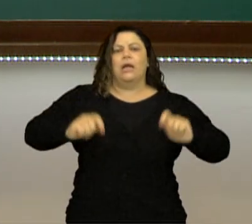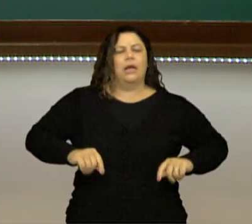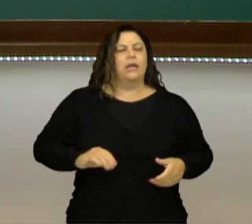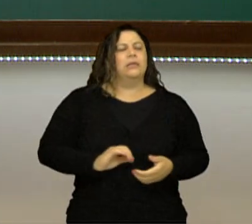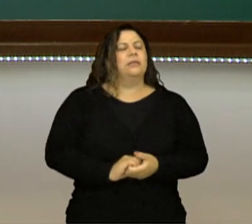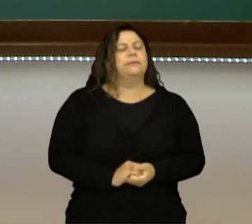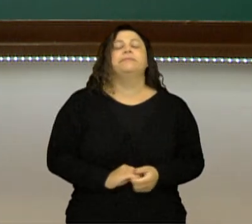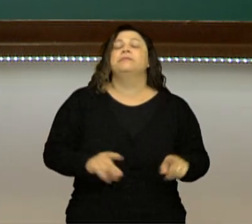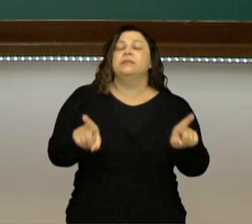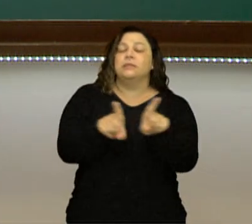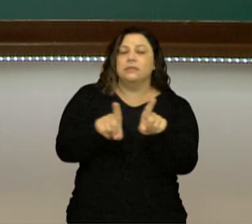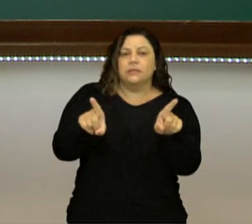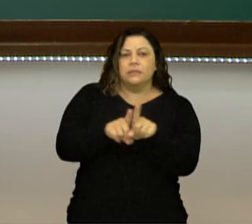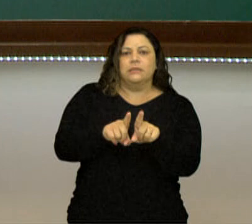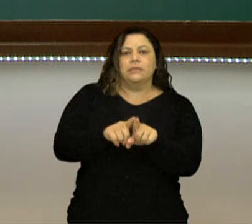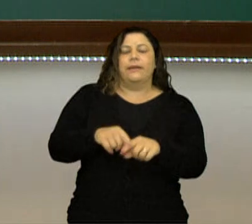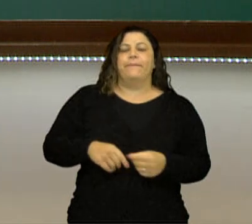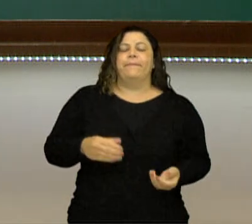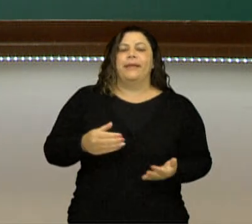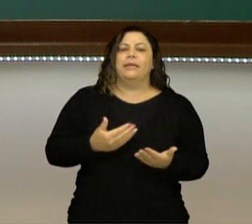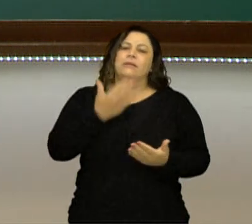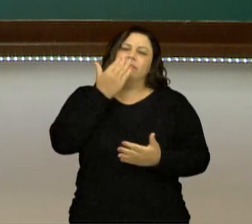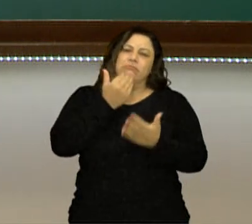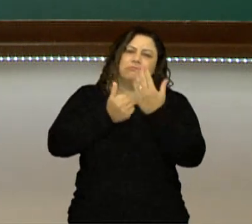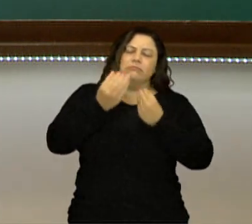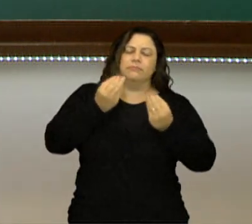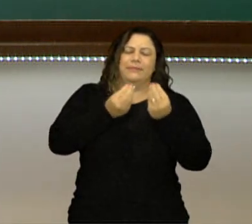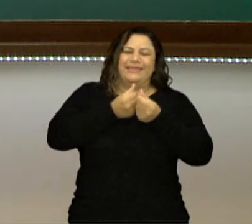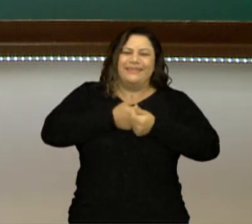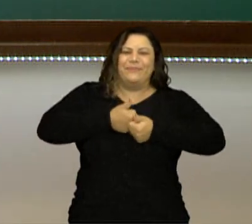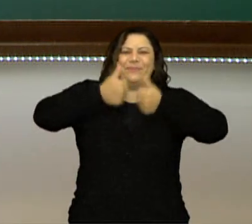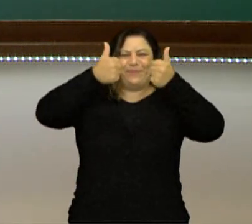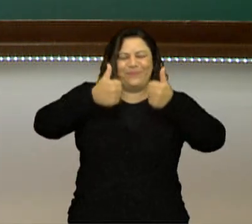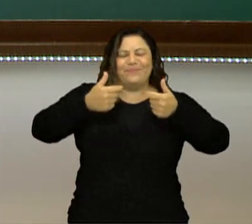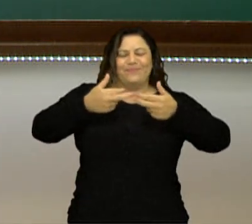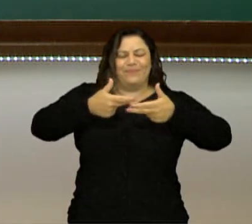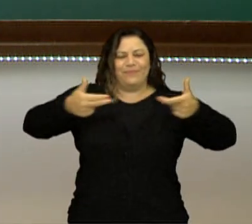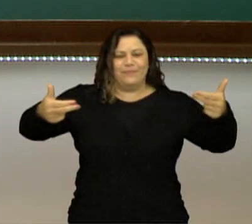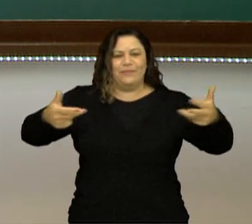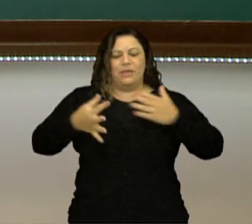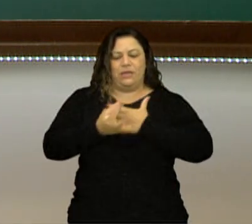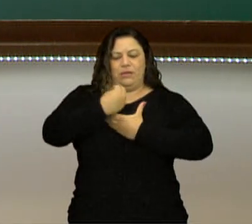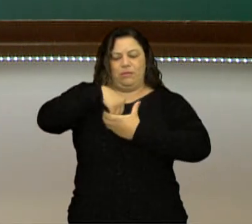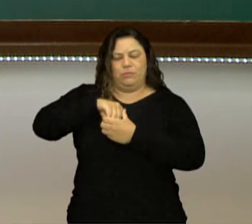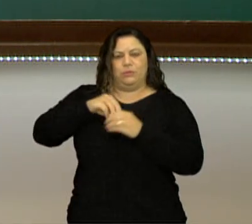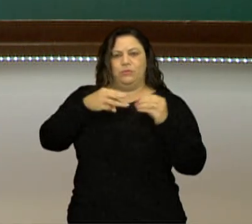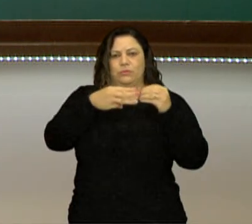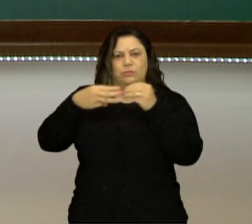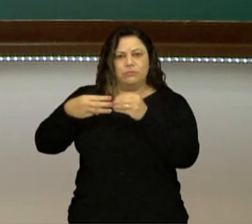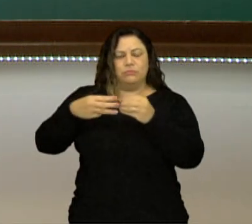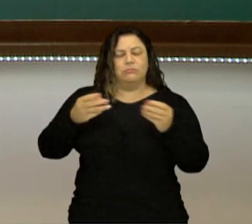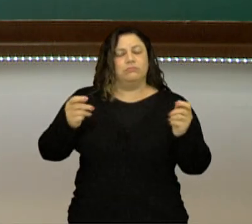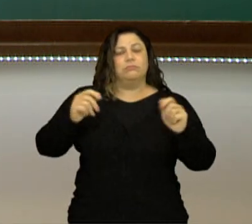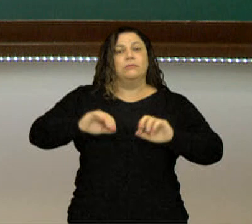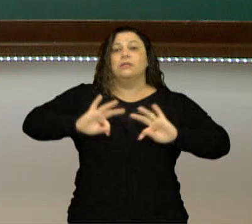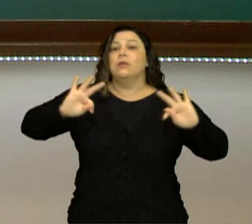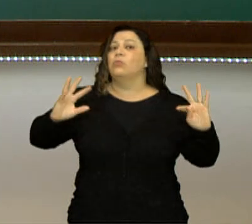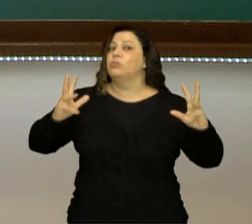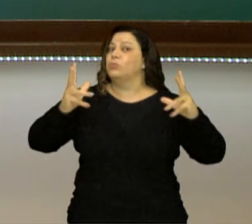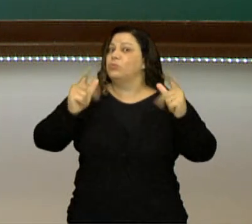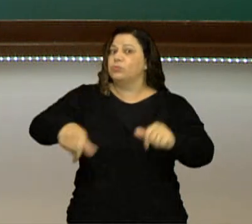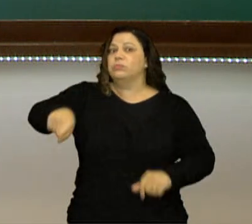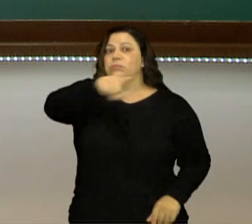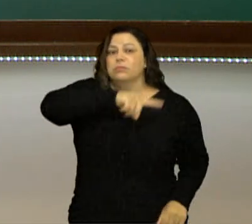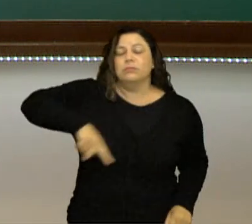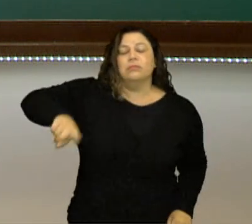hemácias, e além de função nutricional e armazenamento que ela possui. Tá? Então, ela, de um modo geral, é extremamente importante.